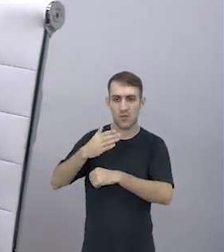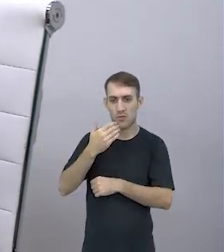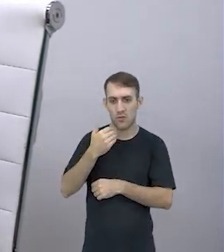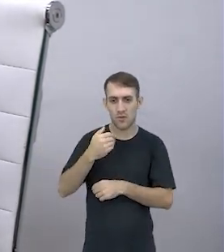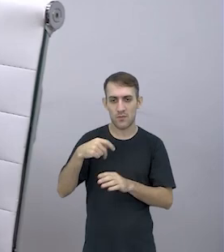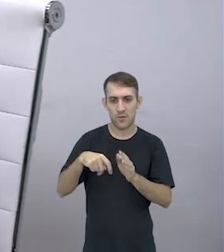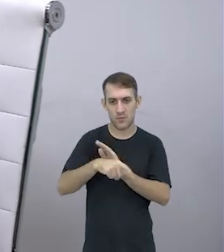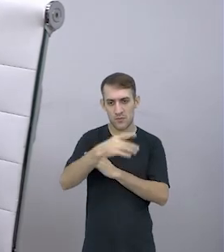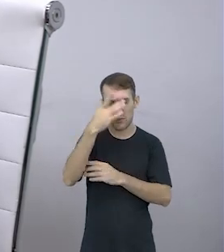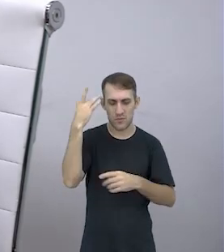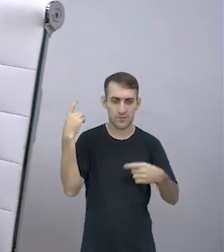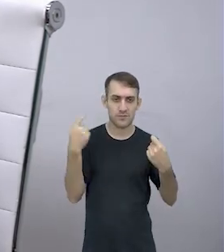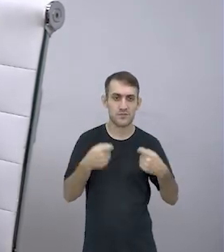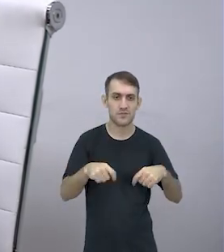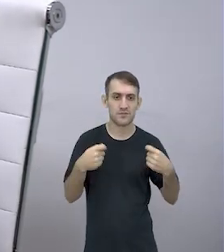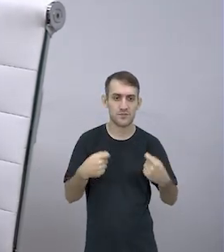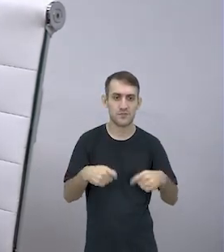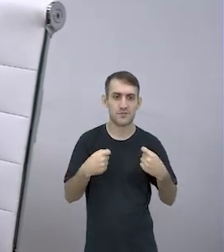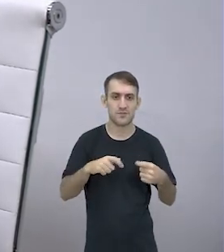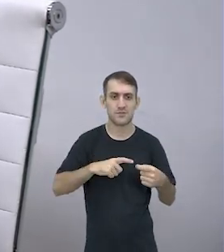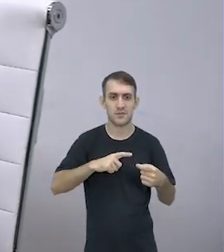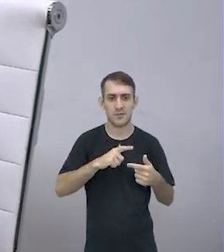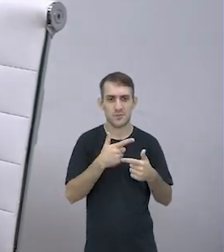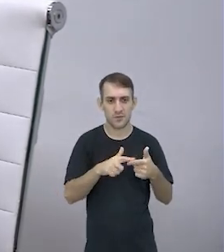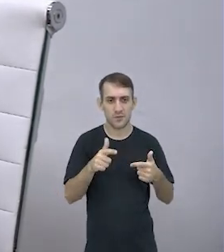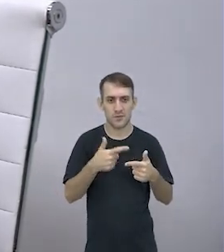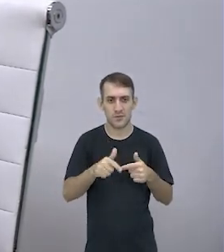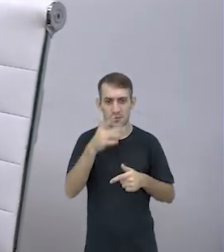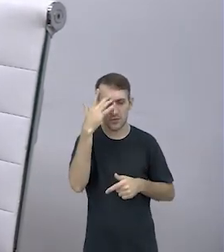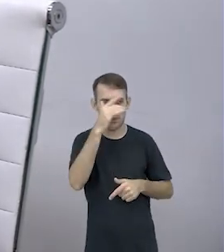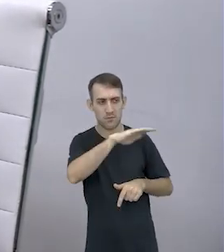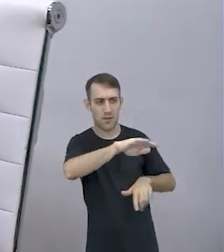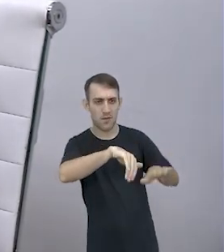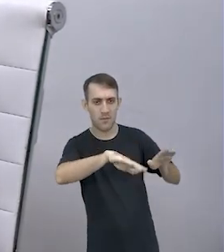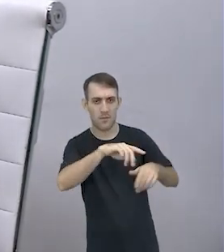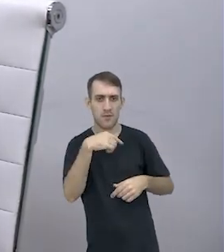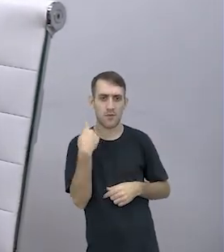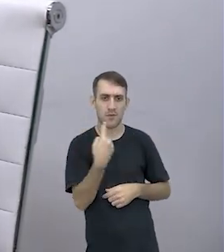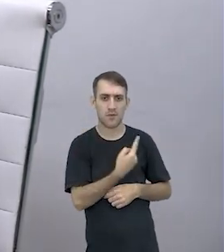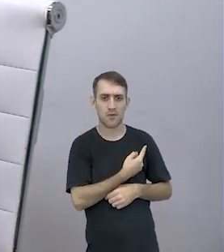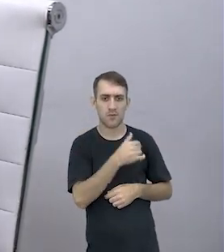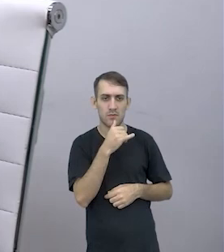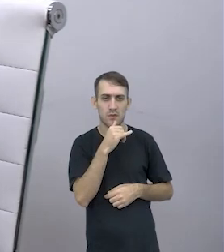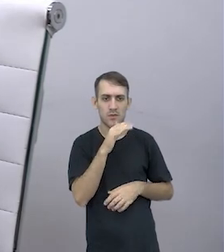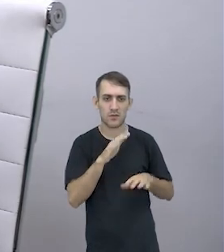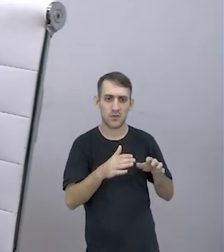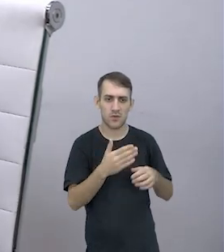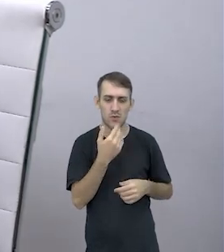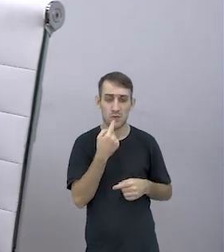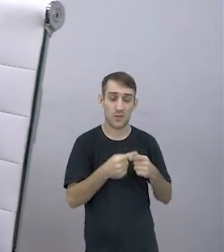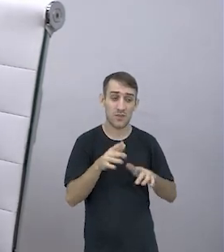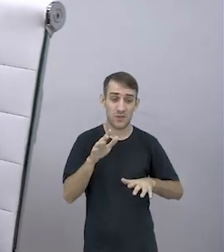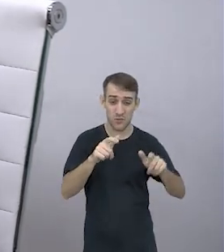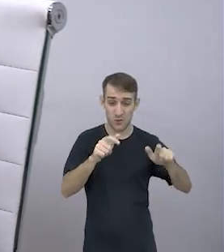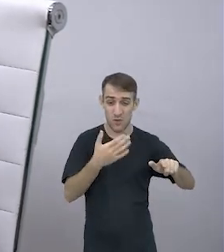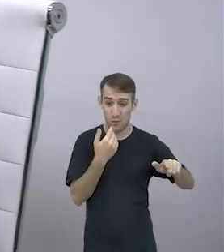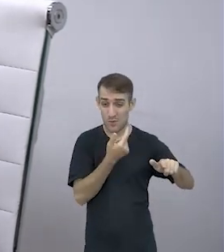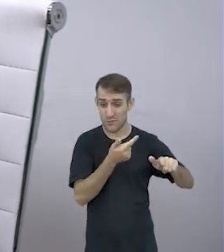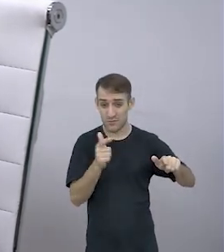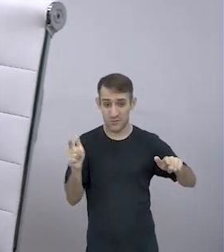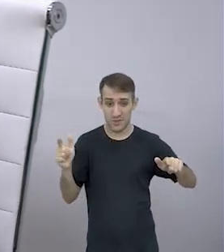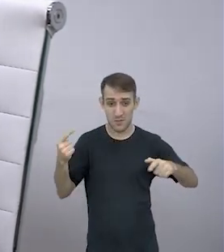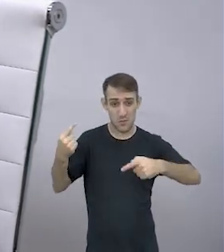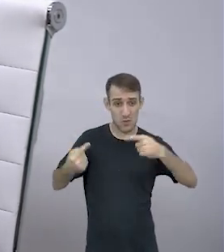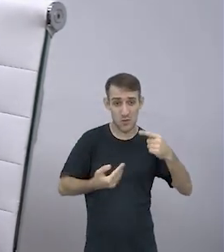pessoas necessitadas aí, que têm problemas, que são chamados aí para a gente, os homo sacer, que não tem um lugar, não tem